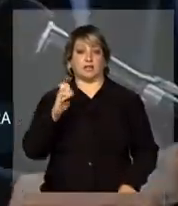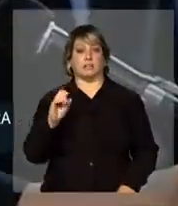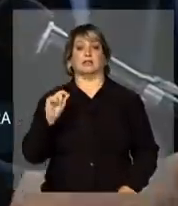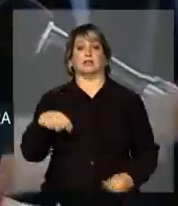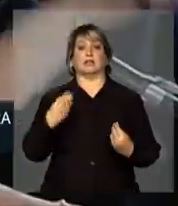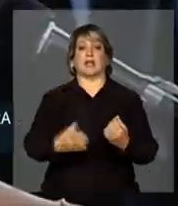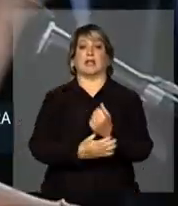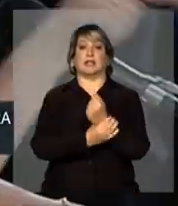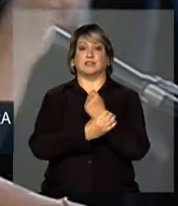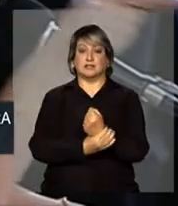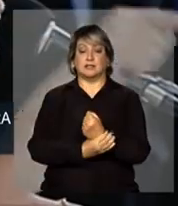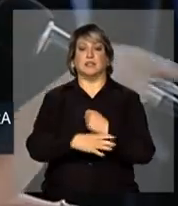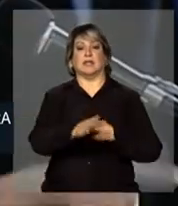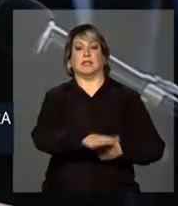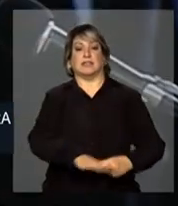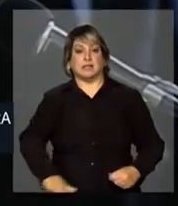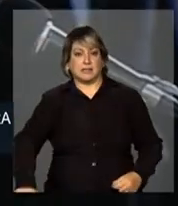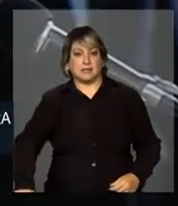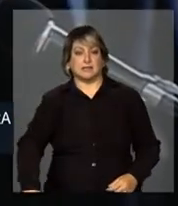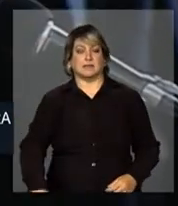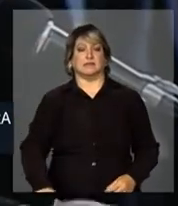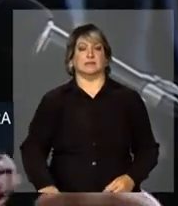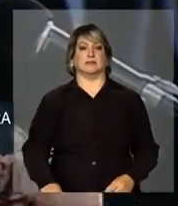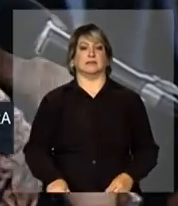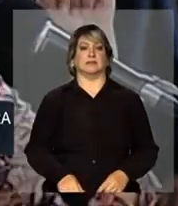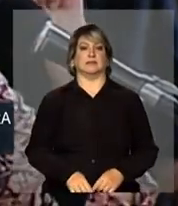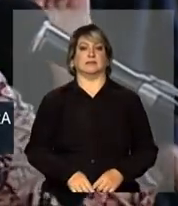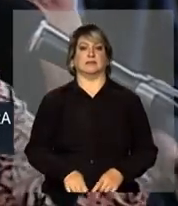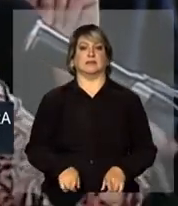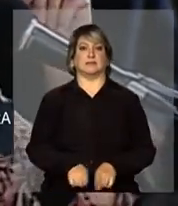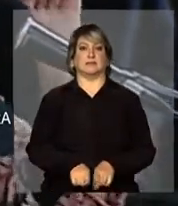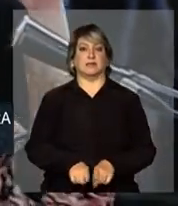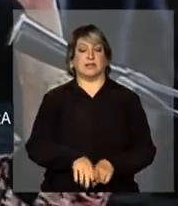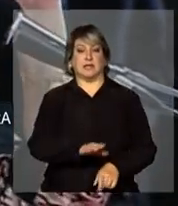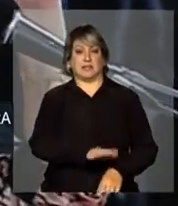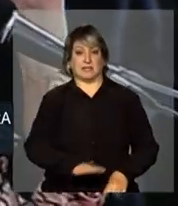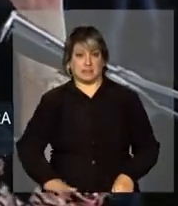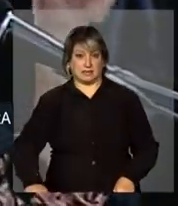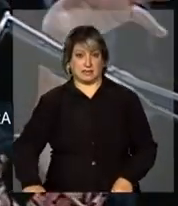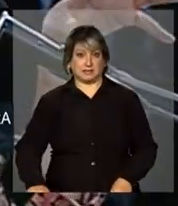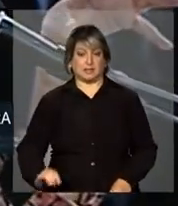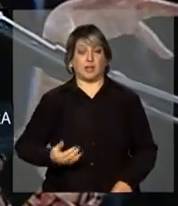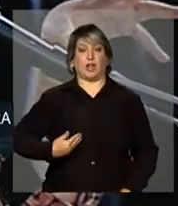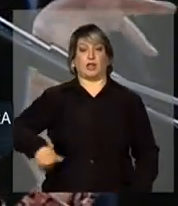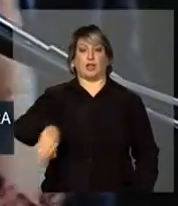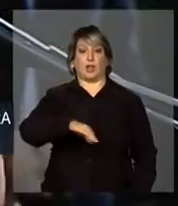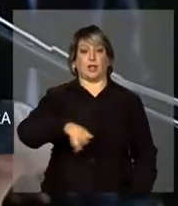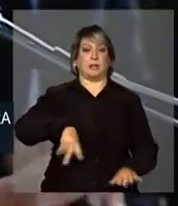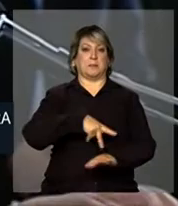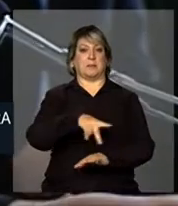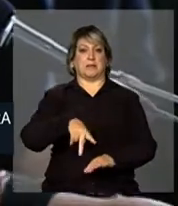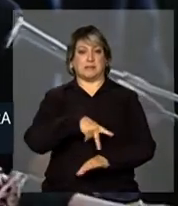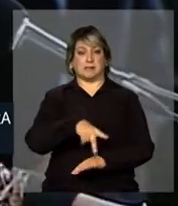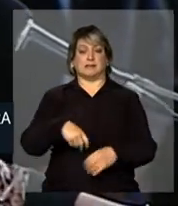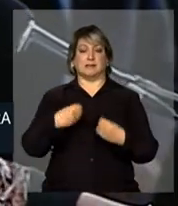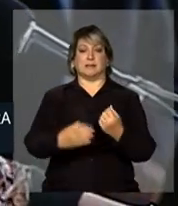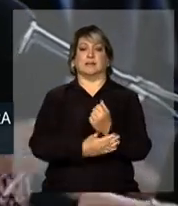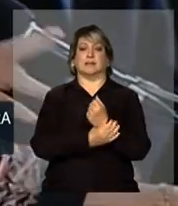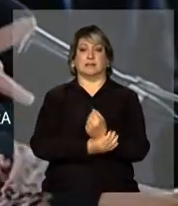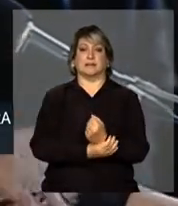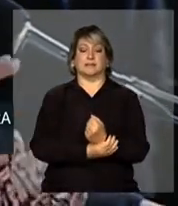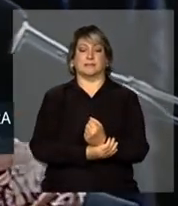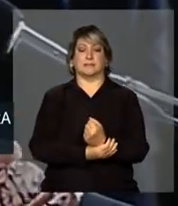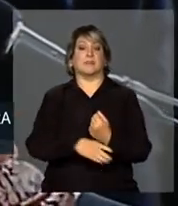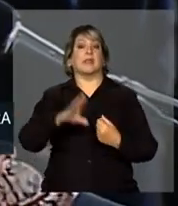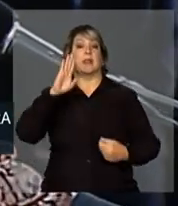garantir para as crianças do nosso país